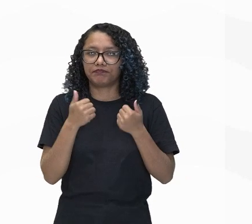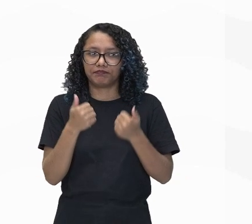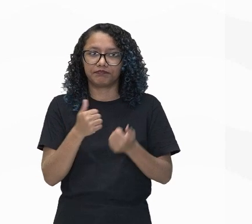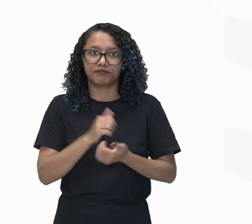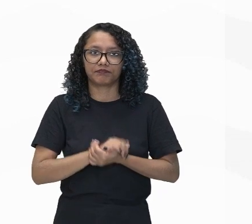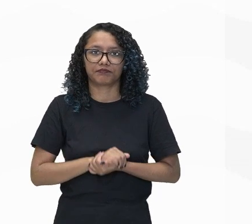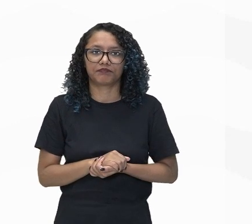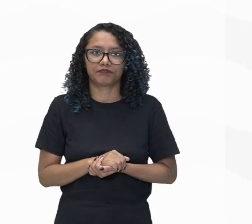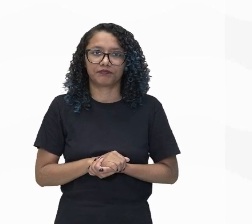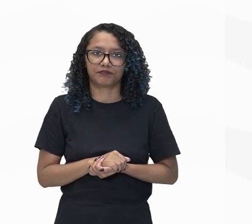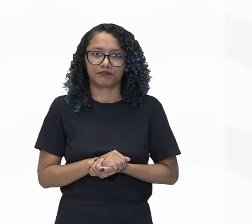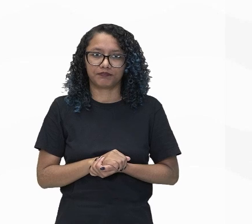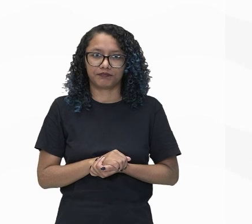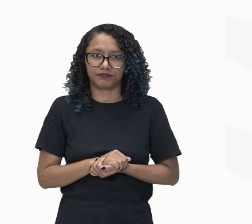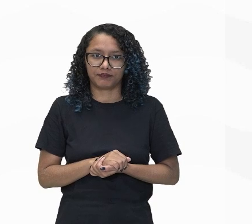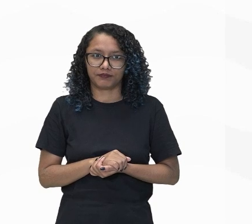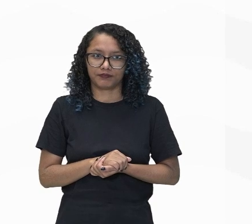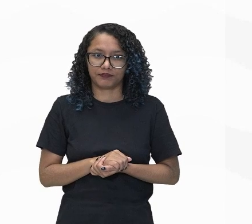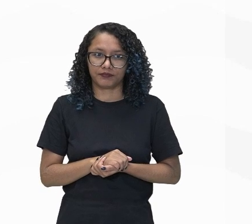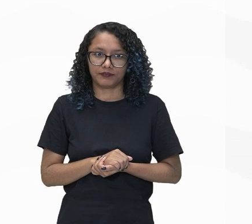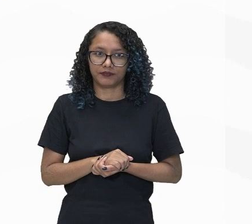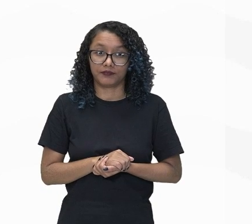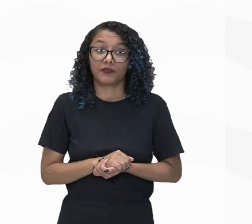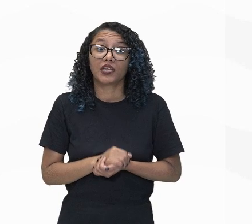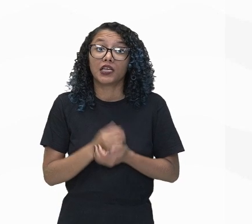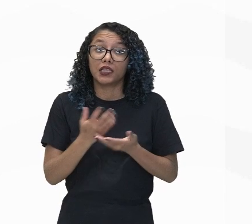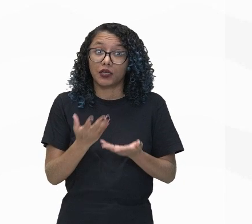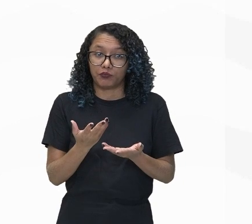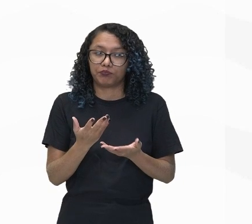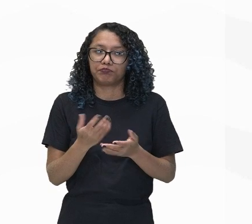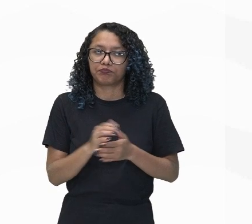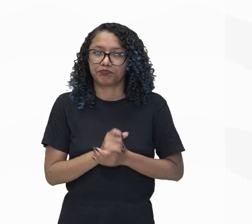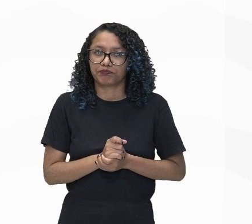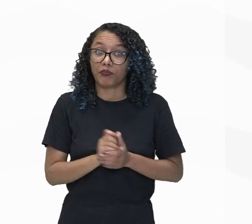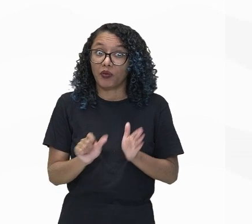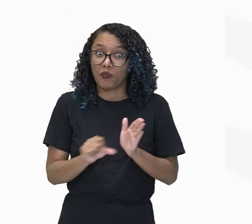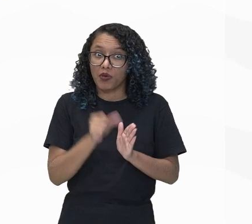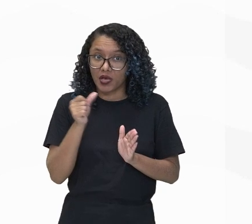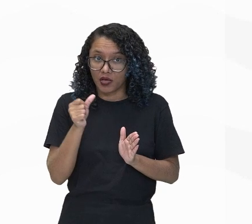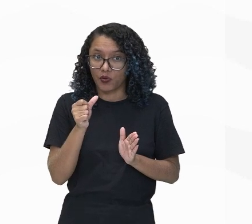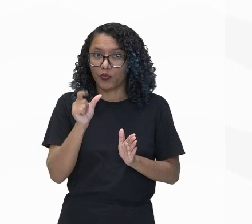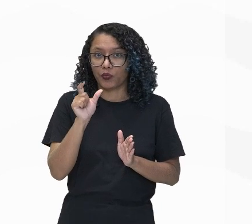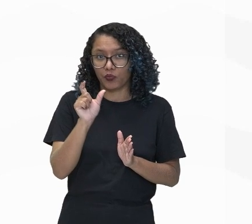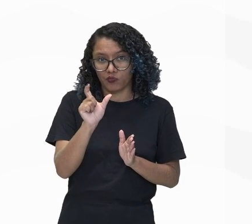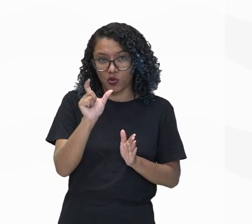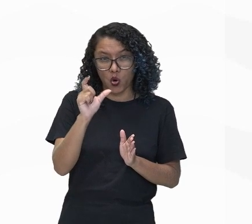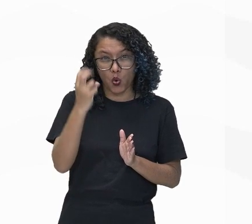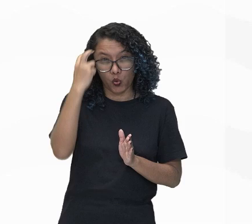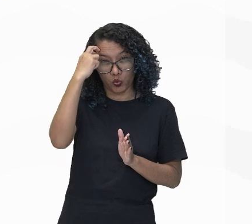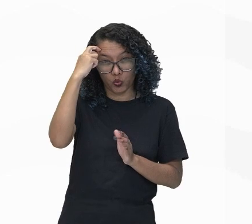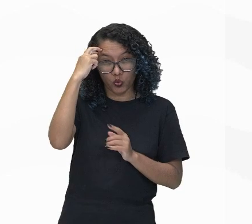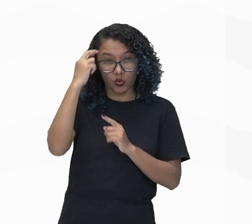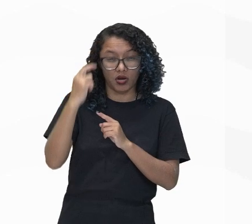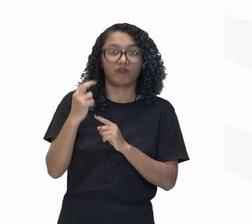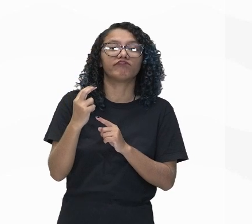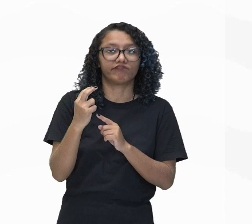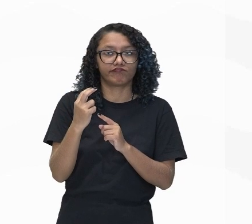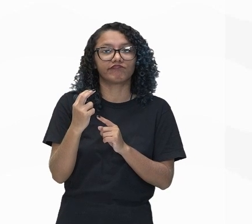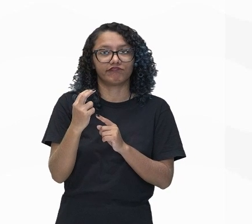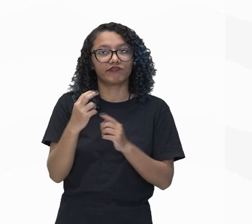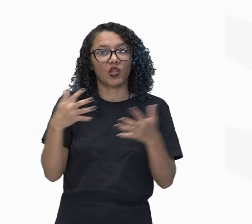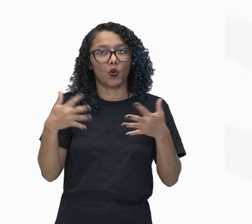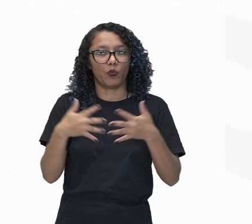pensando que primeiro, que é uma questão complexa, quando a gente fala de cultura, principalmente quando a gente fala hoje sobre